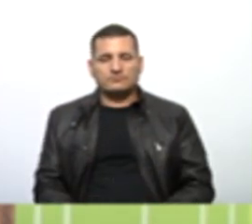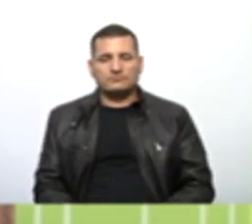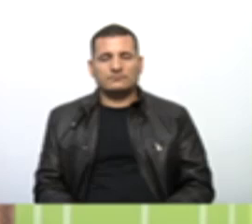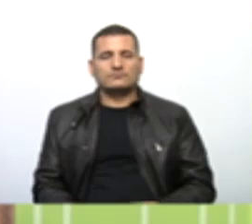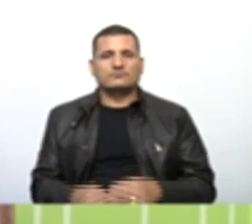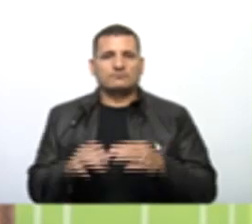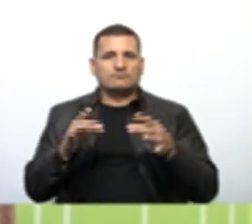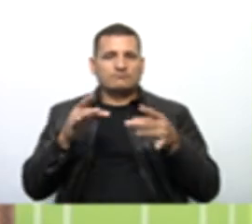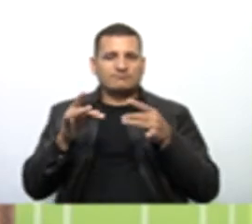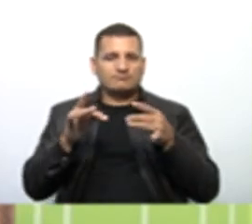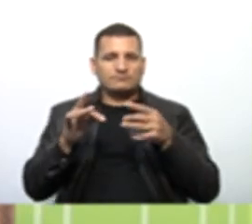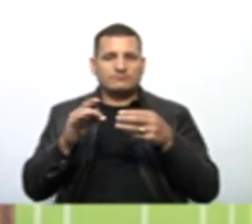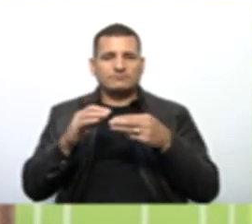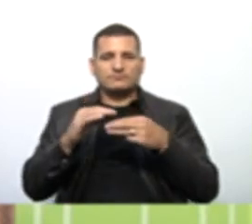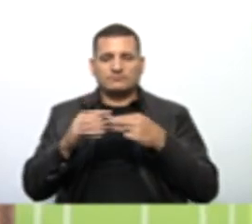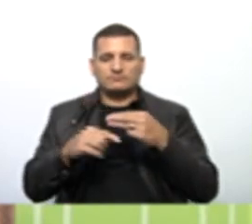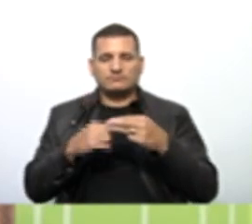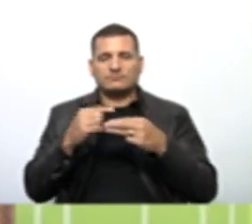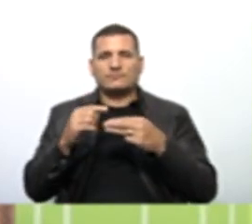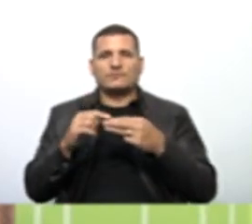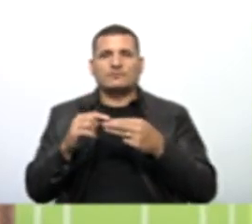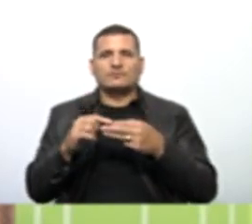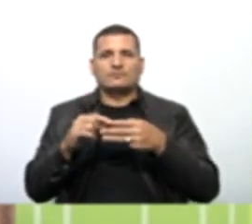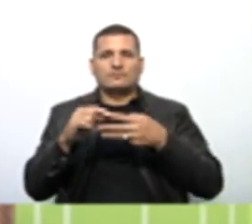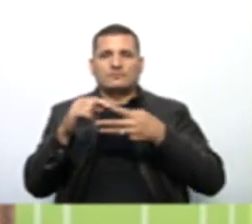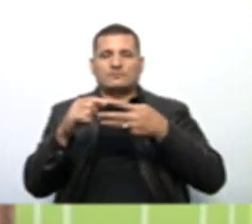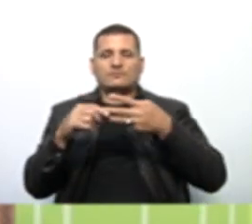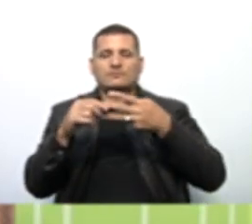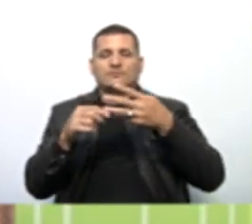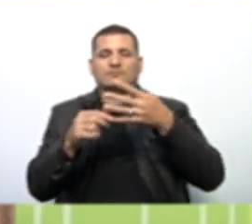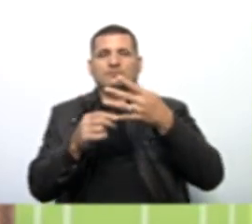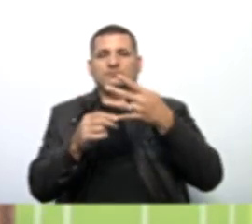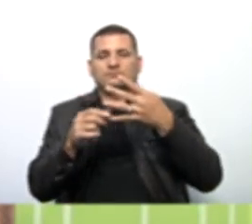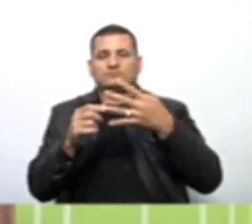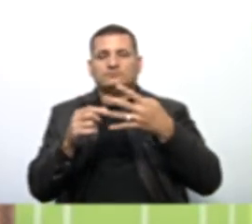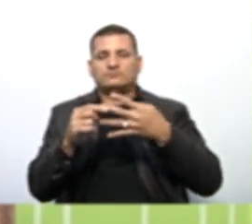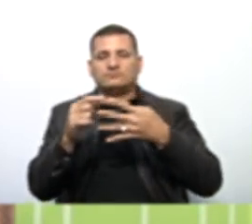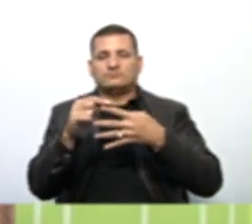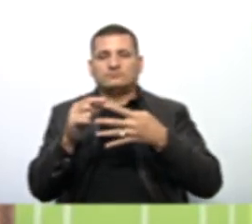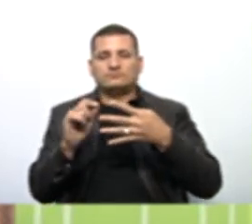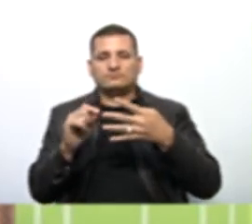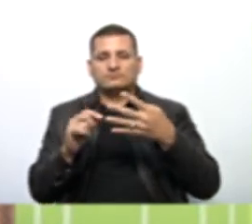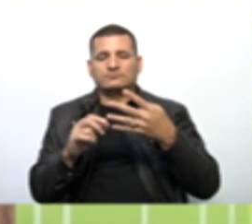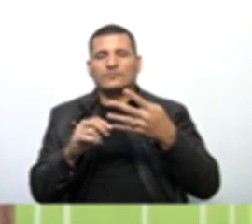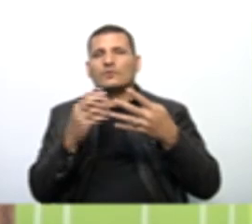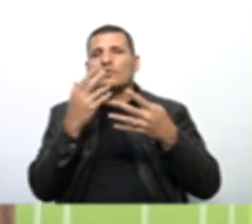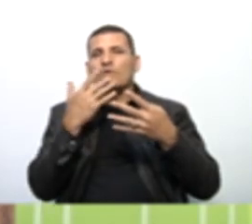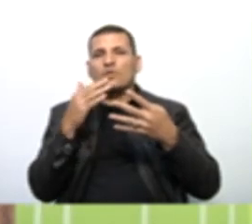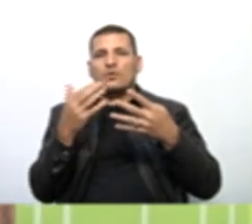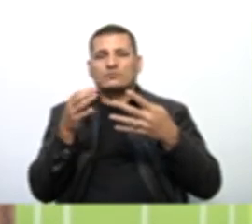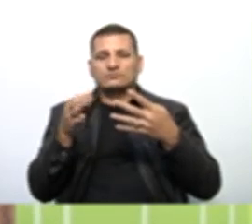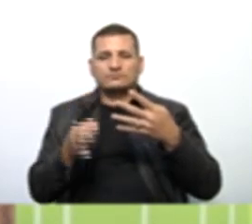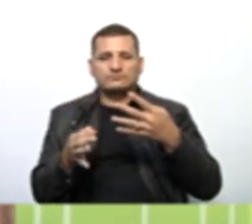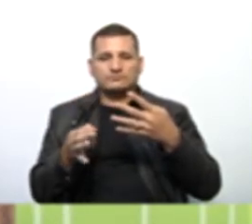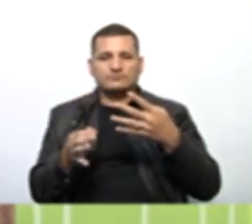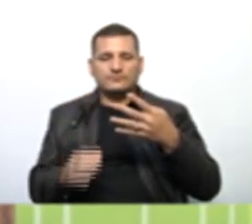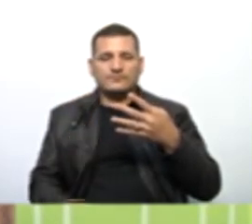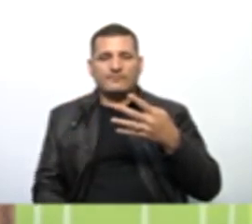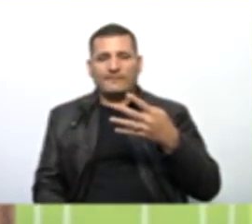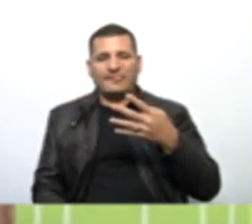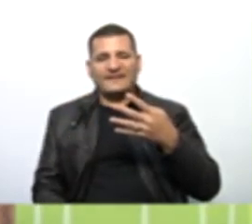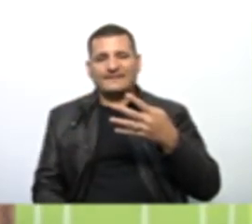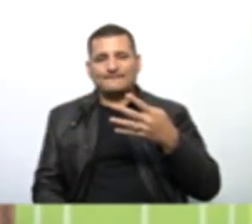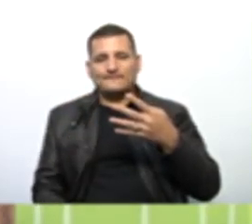e aqui você vê os pares trançados para você colocar nas cores correta o que não pode